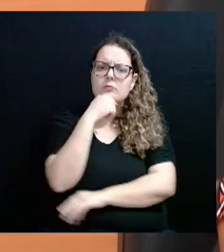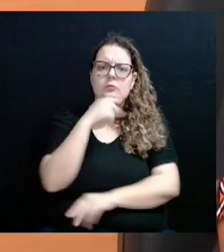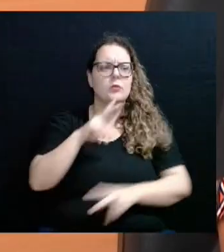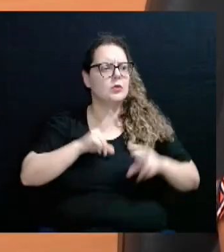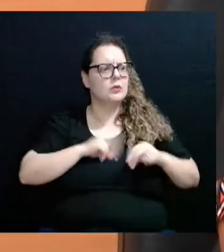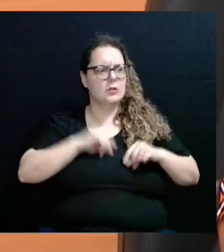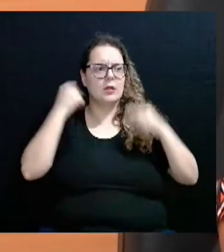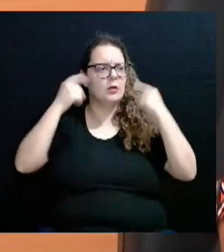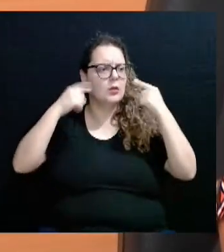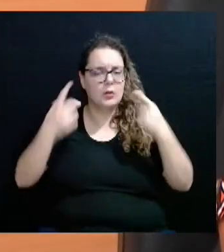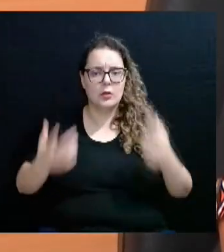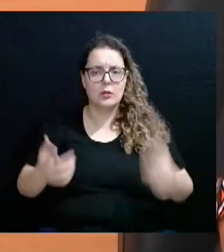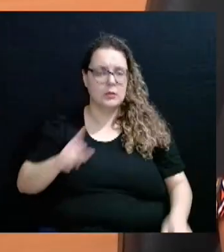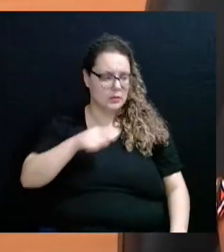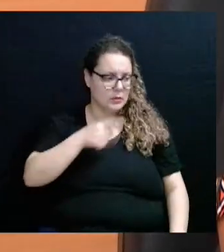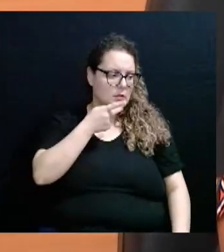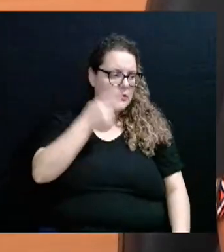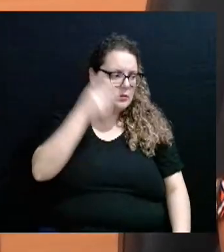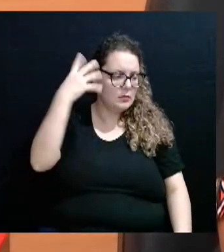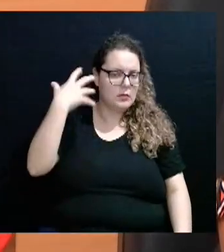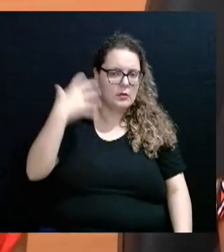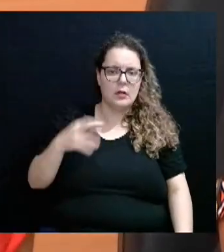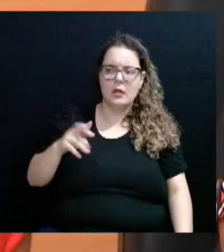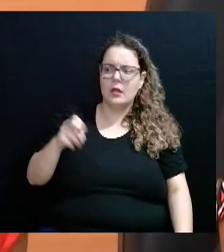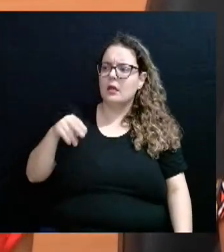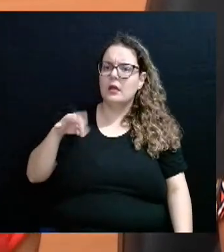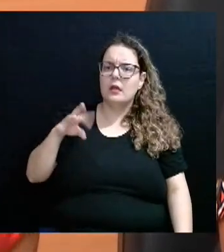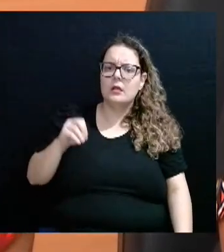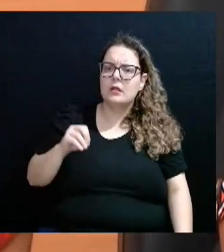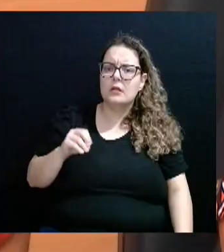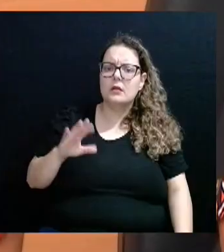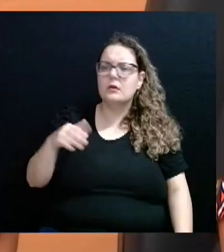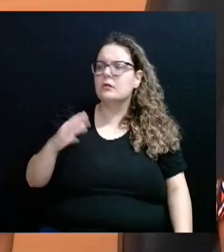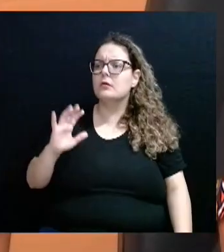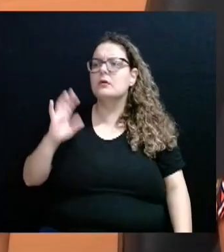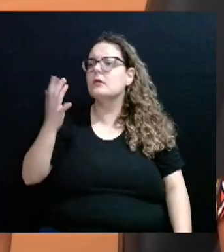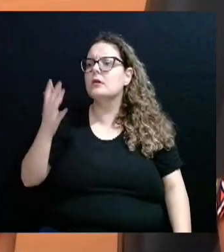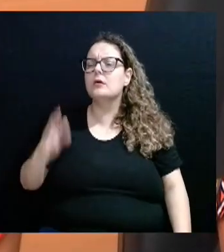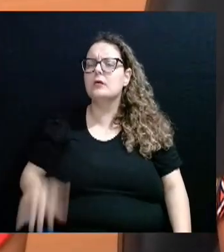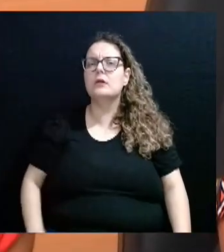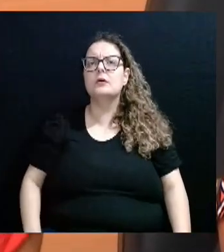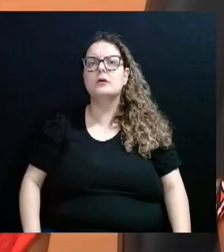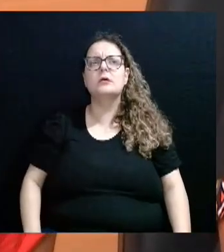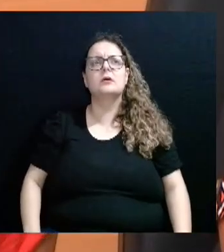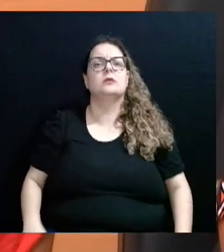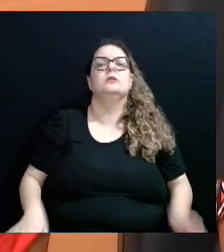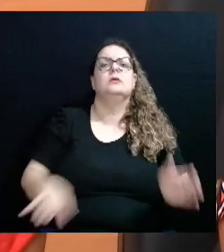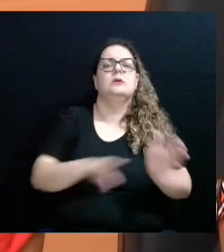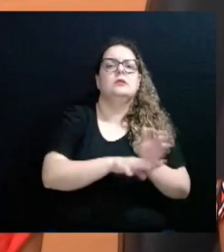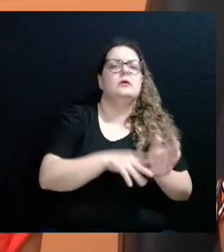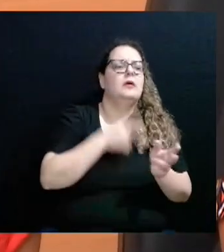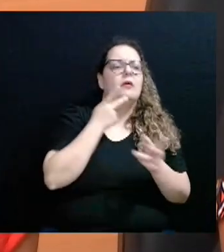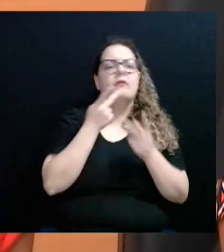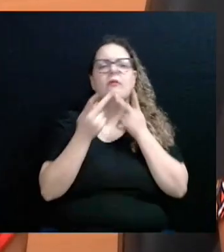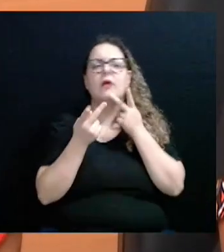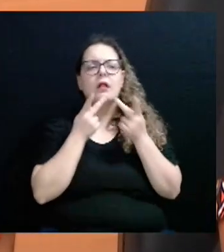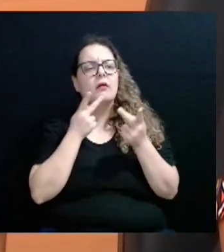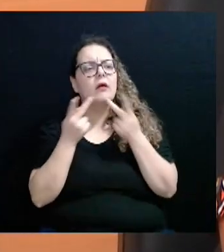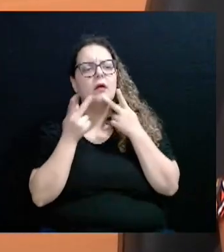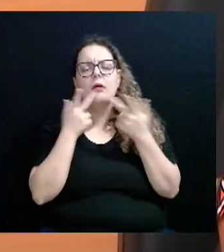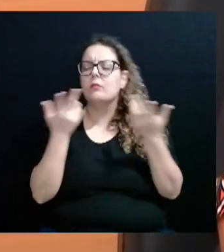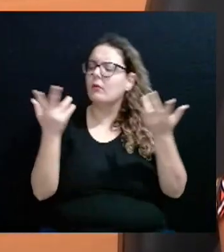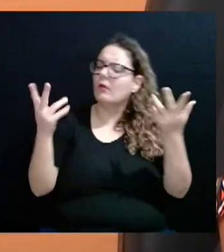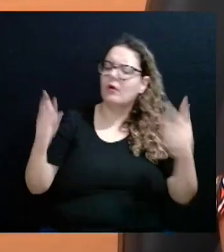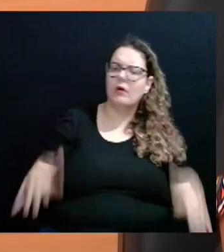Guida? Renato, o que acontece, mano? Que você chega lá e daí você fala várias fitas e pá, e pô, mano, você decora,